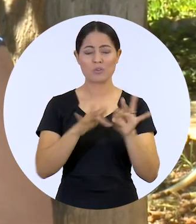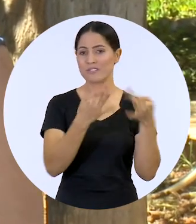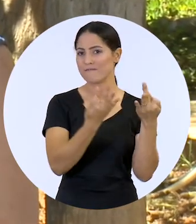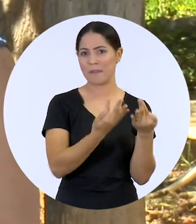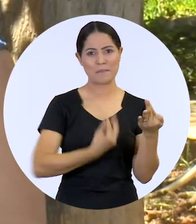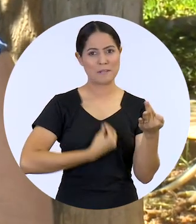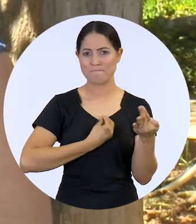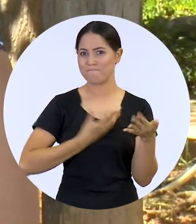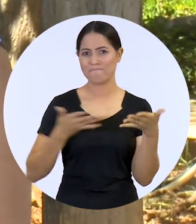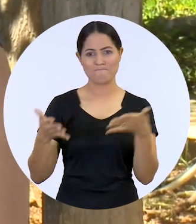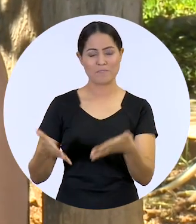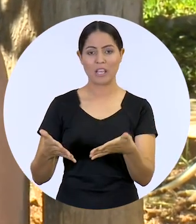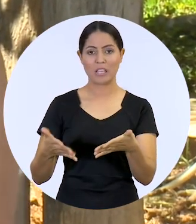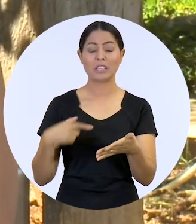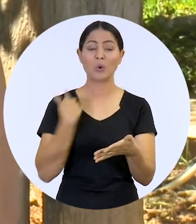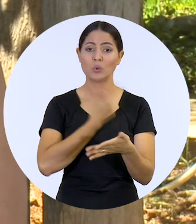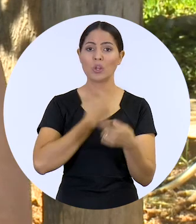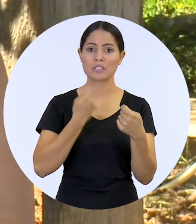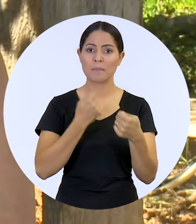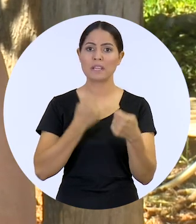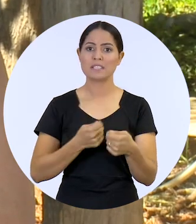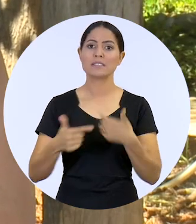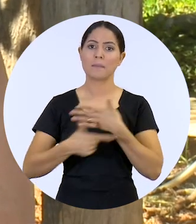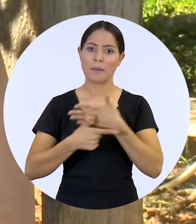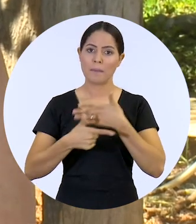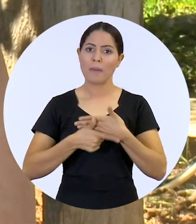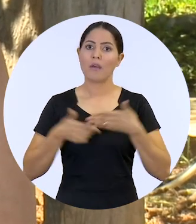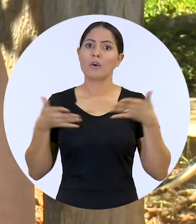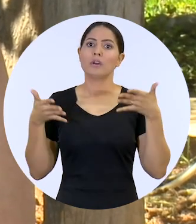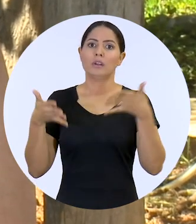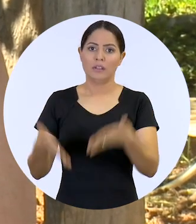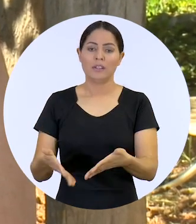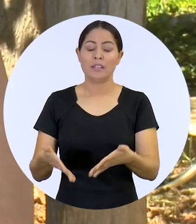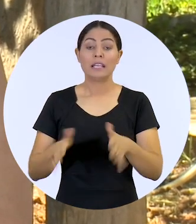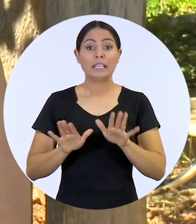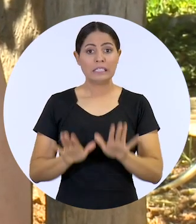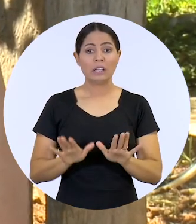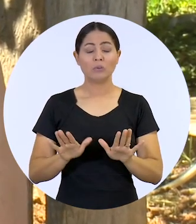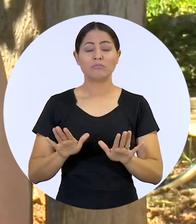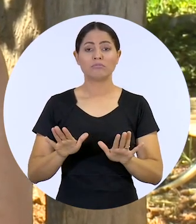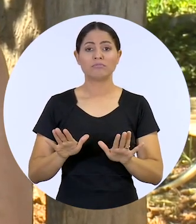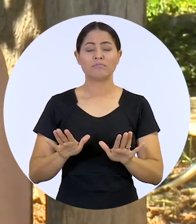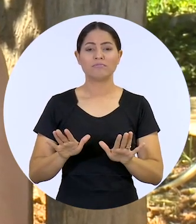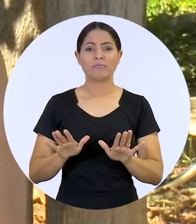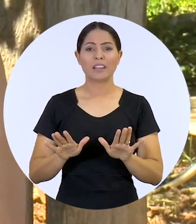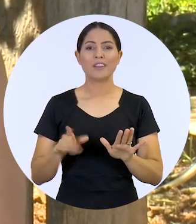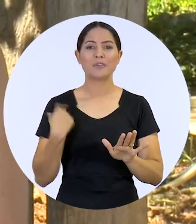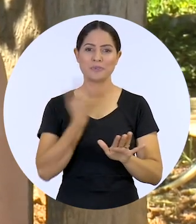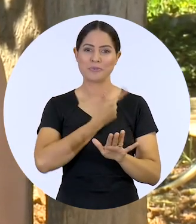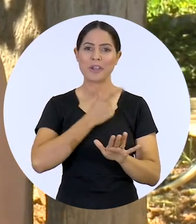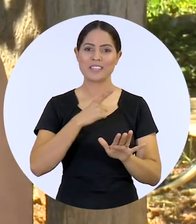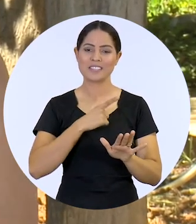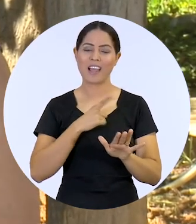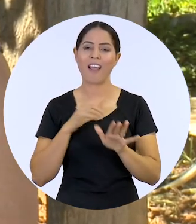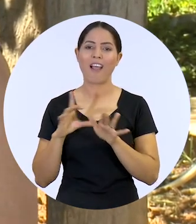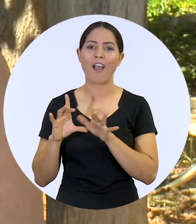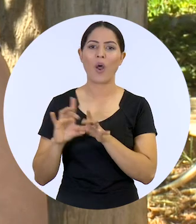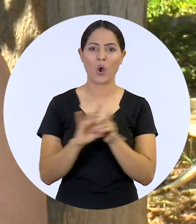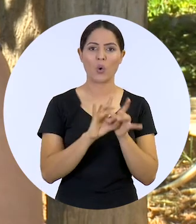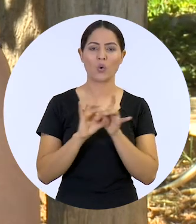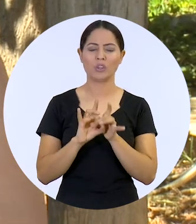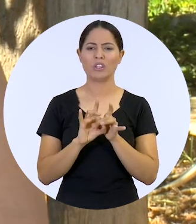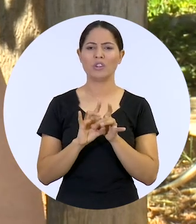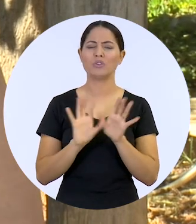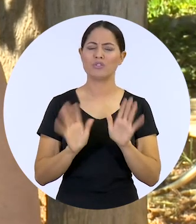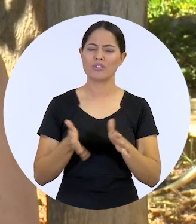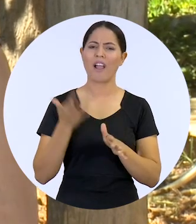presente, então acaba que nós que temos que assumir esse papel. E assim, eu acho que talvez também pelo vínculo que a gente teve anteriormente em trabalho